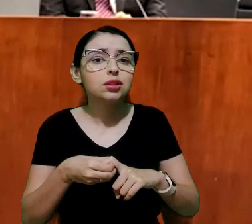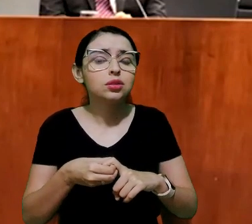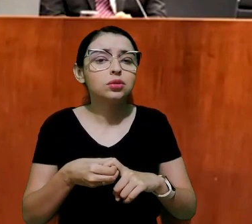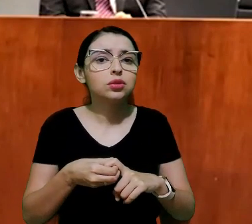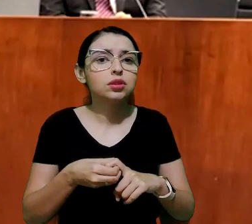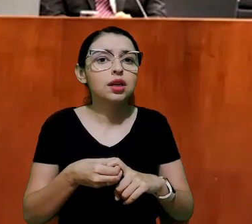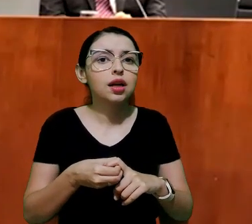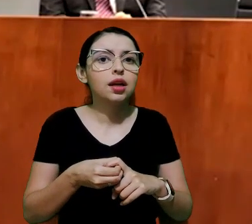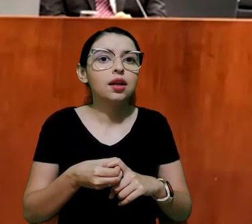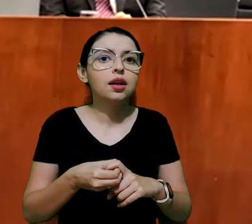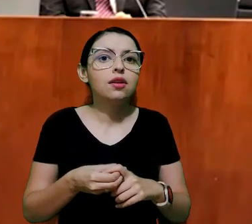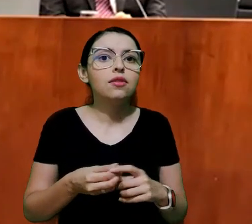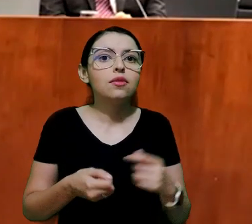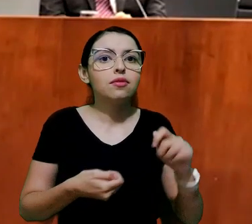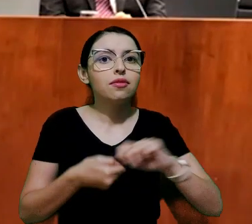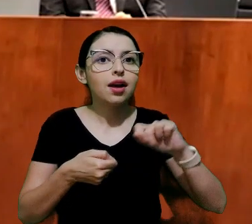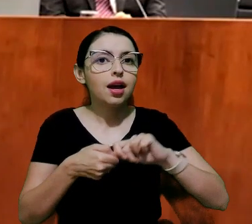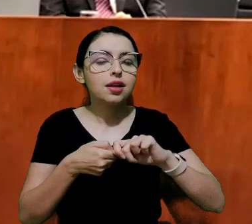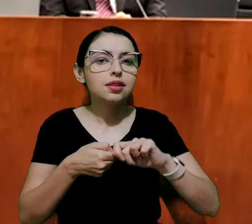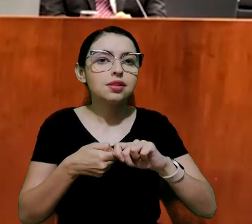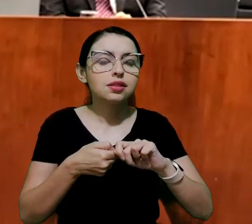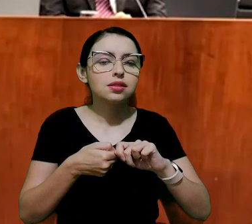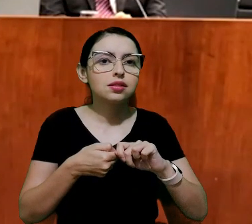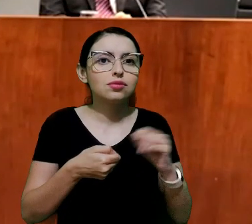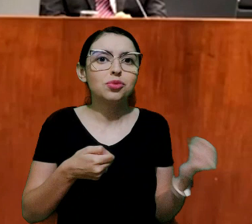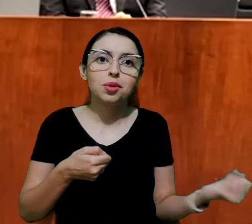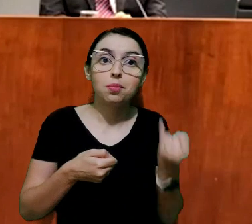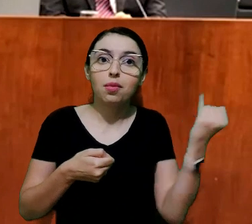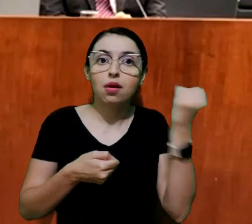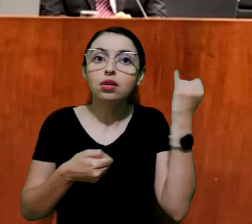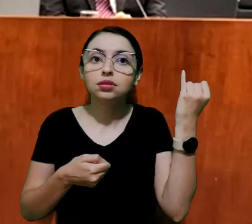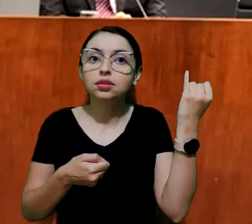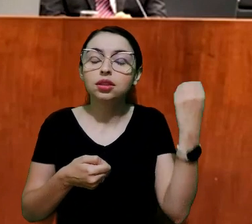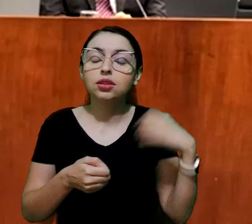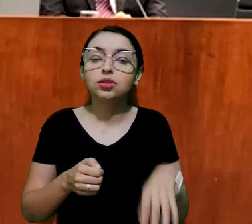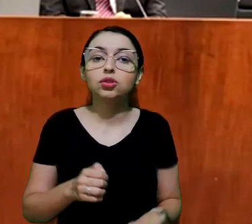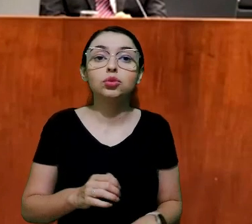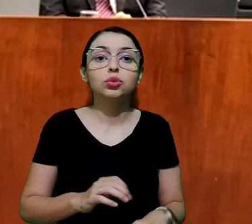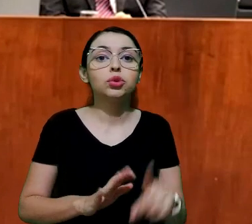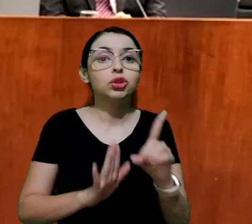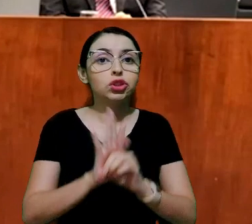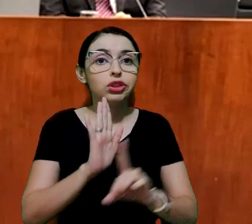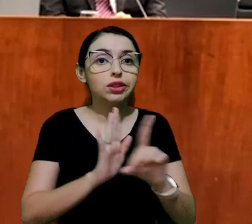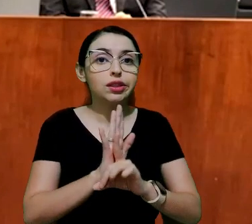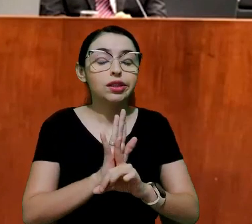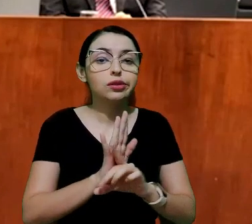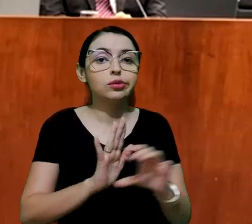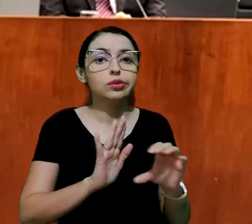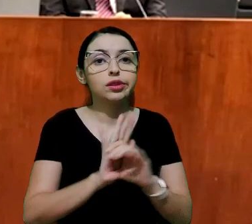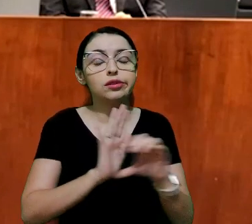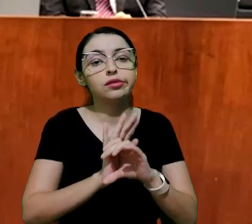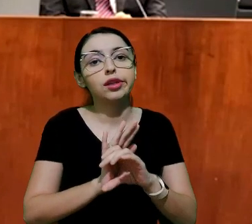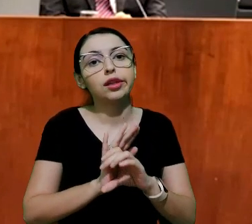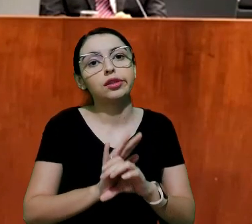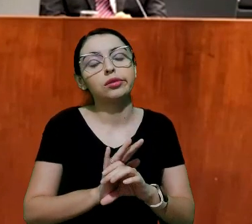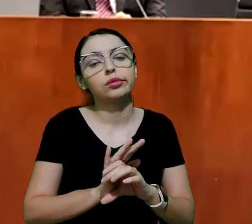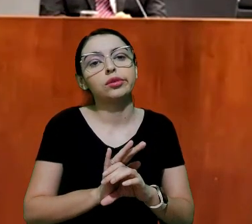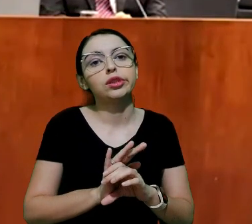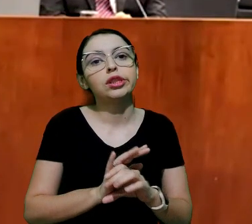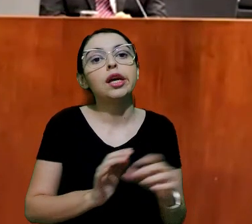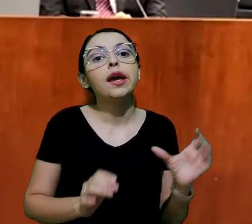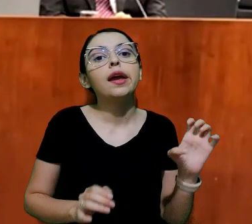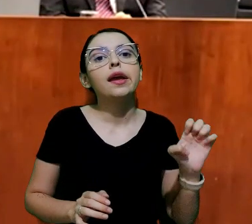efeito dos mais fortes que o sistema de direito civil tem, que é a de herdeiro necessário, porque é filho,